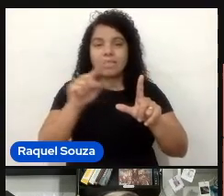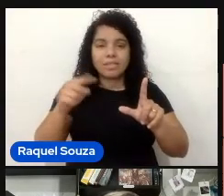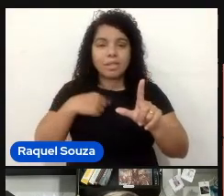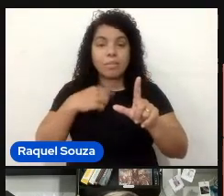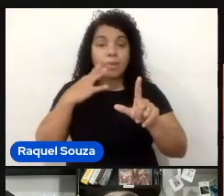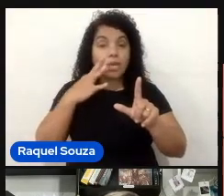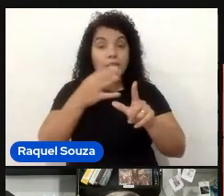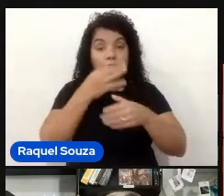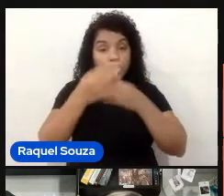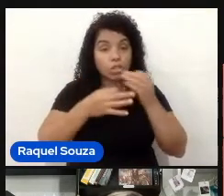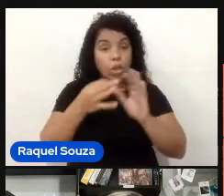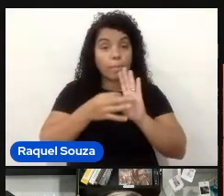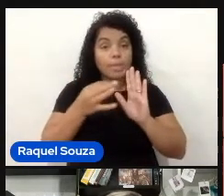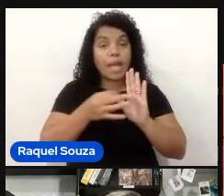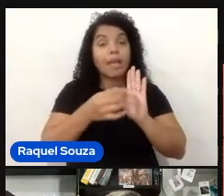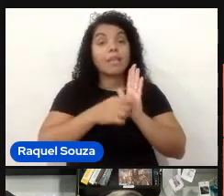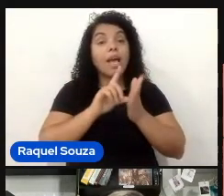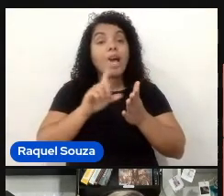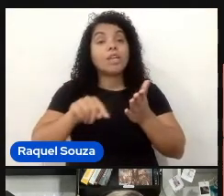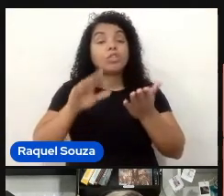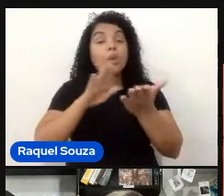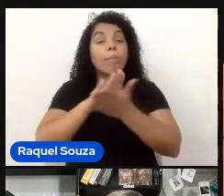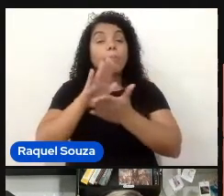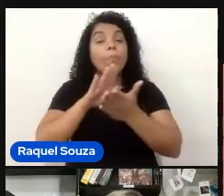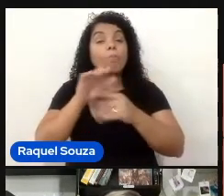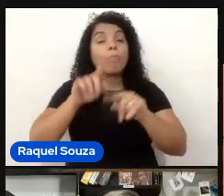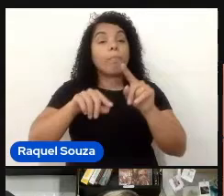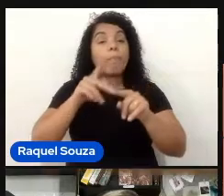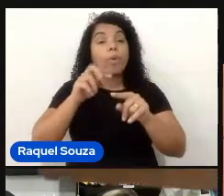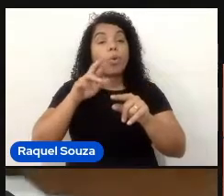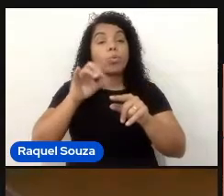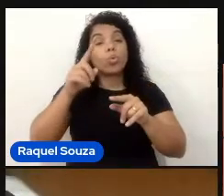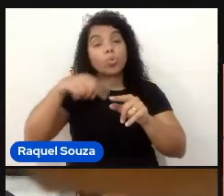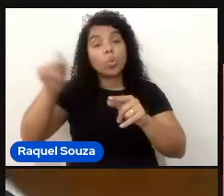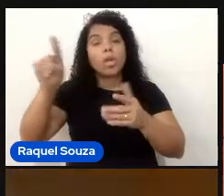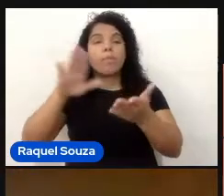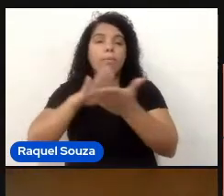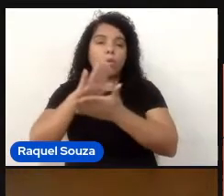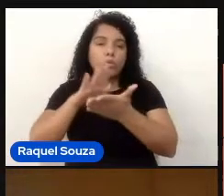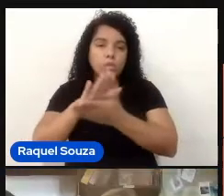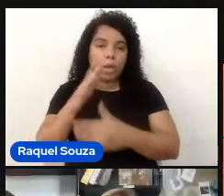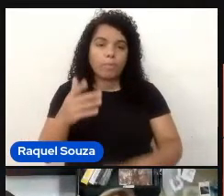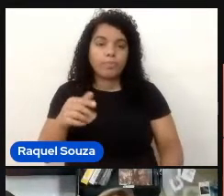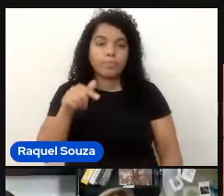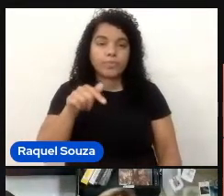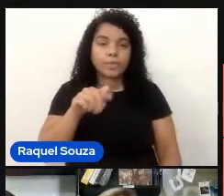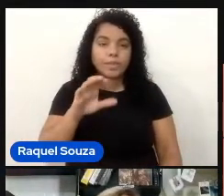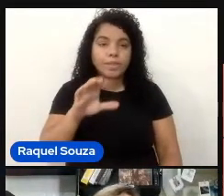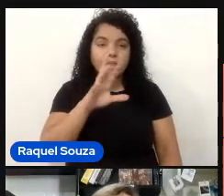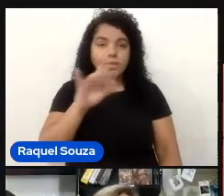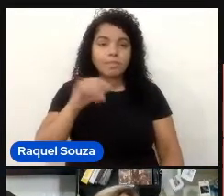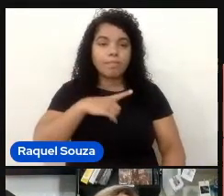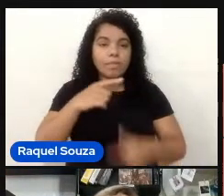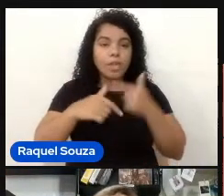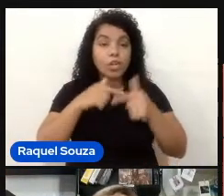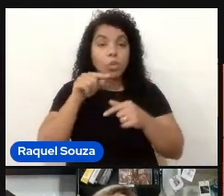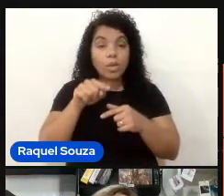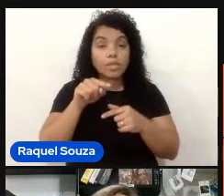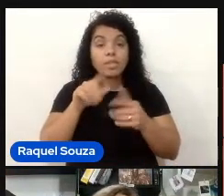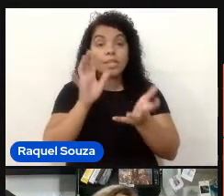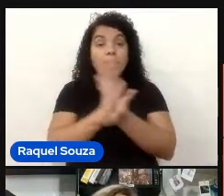casa antes do produto subir para a produção. E o QC, ele vai atuar nesse processo